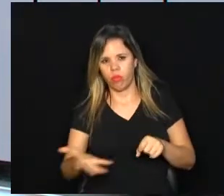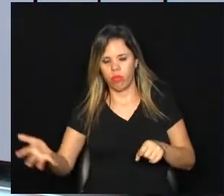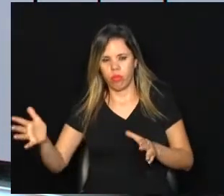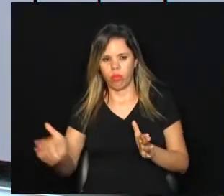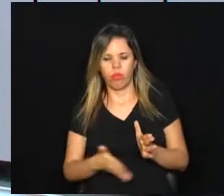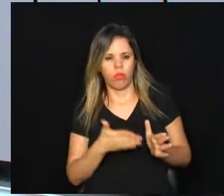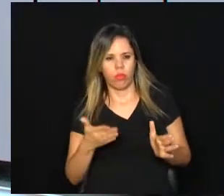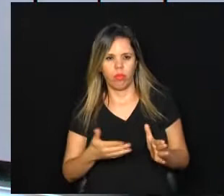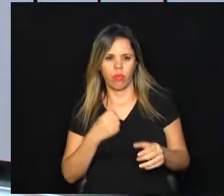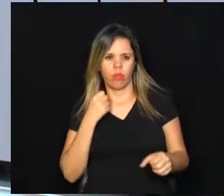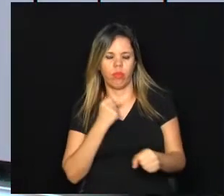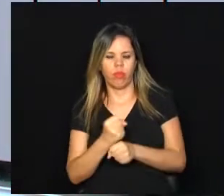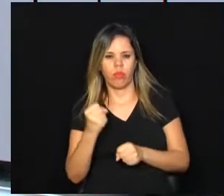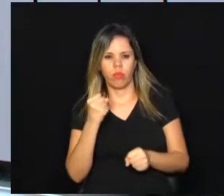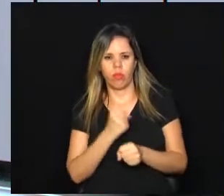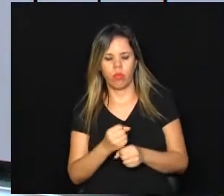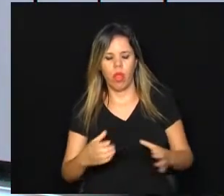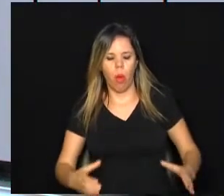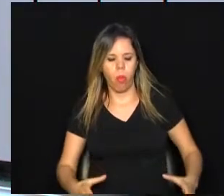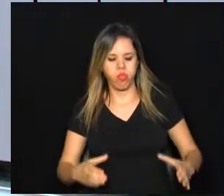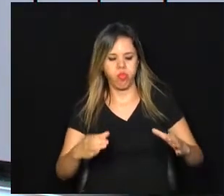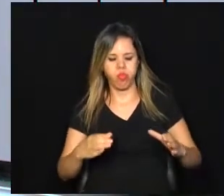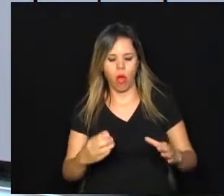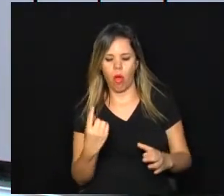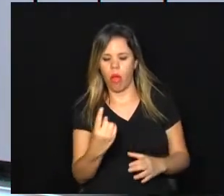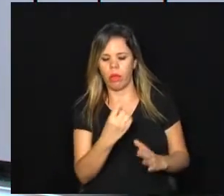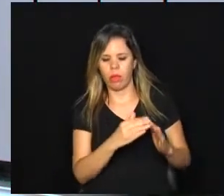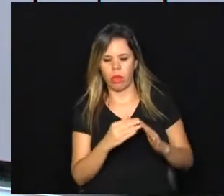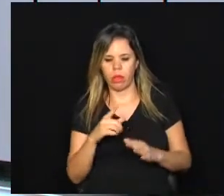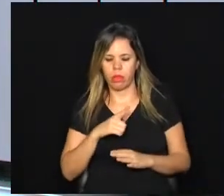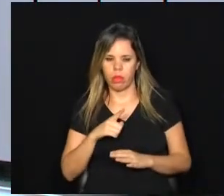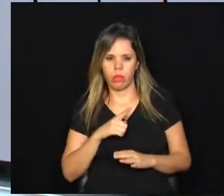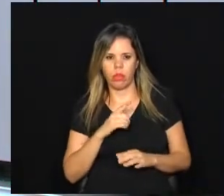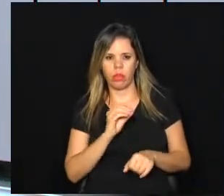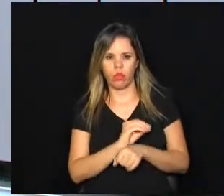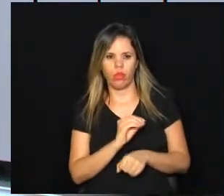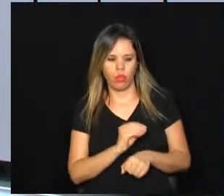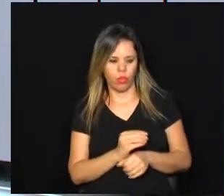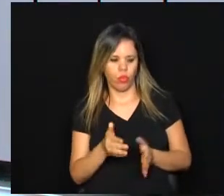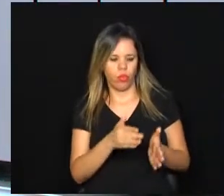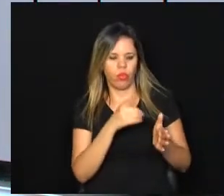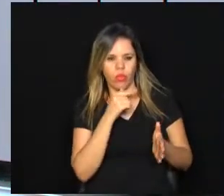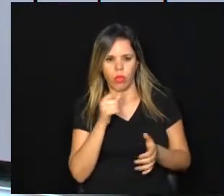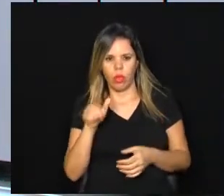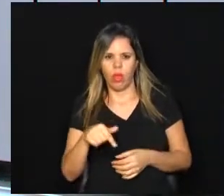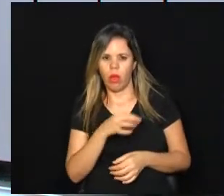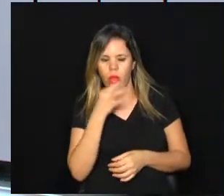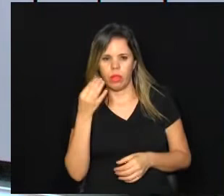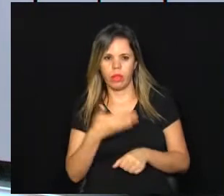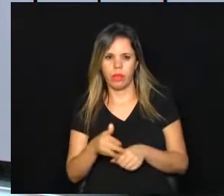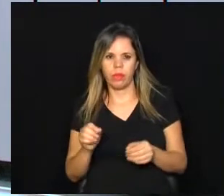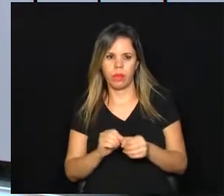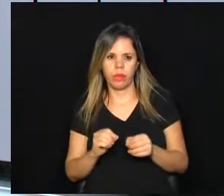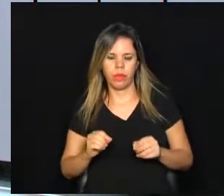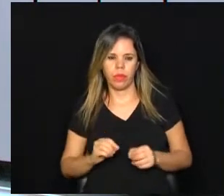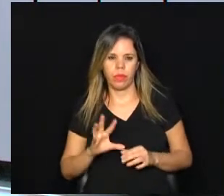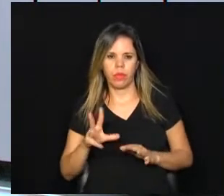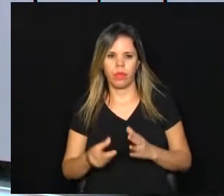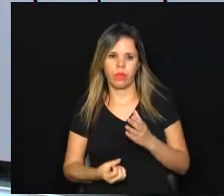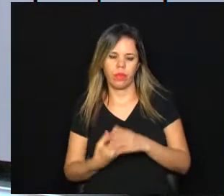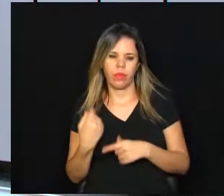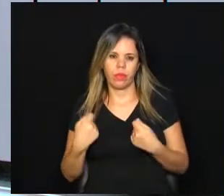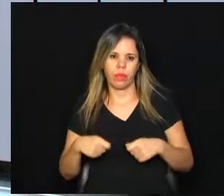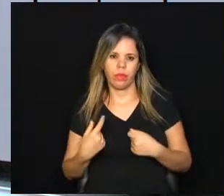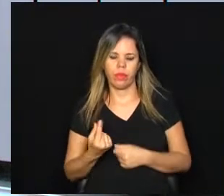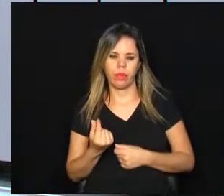de construção de cisternas, reservatórios locais, isso tem sido aplicado. É claro que tudo isso precisa